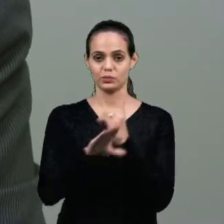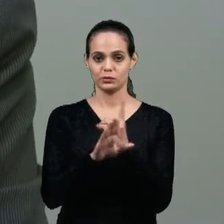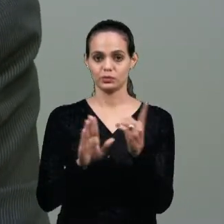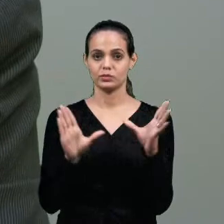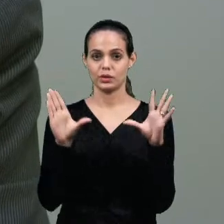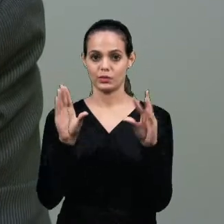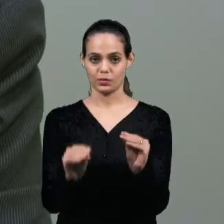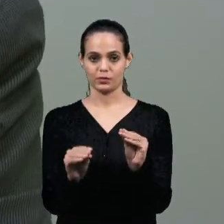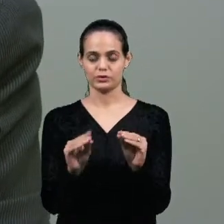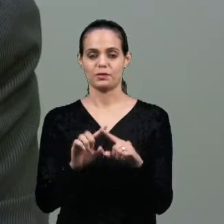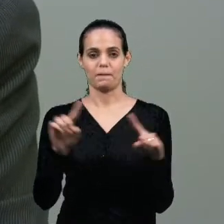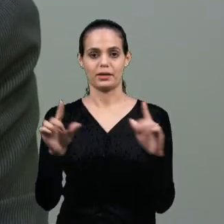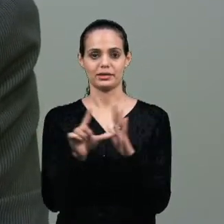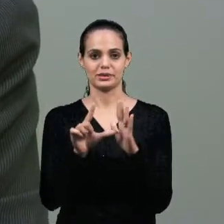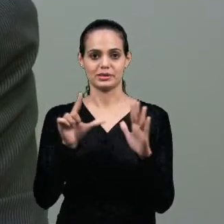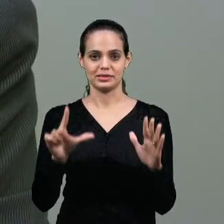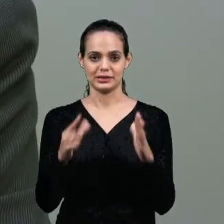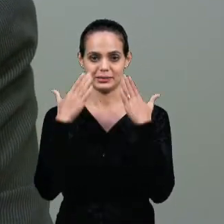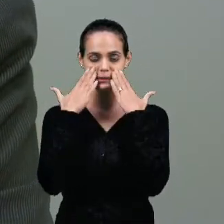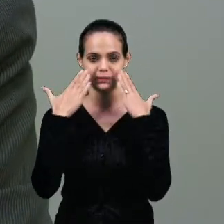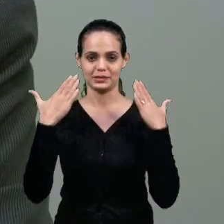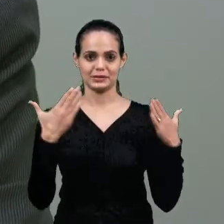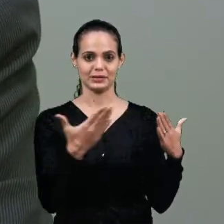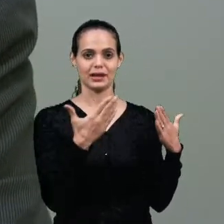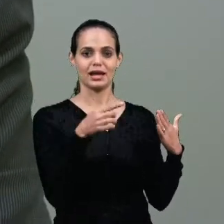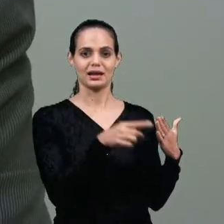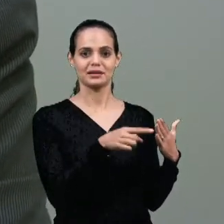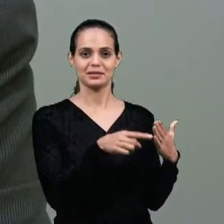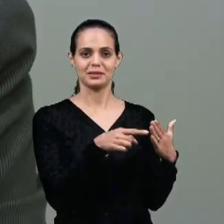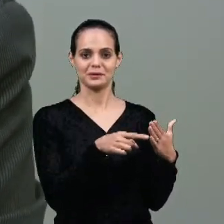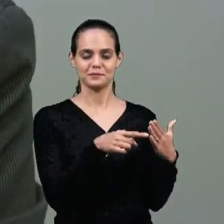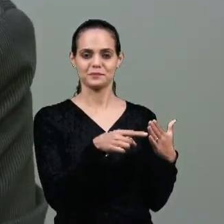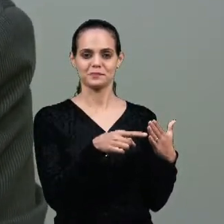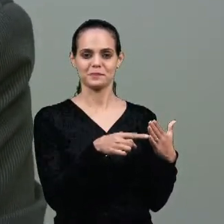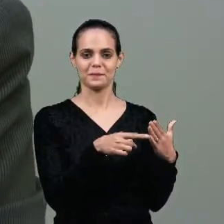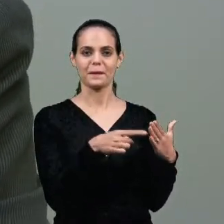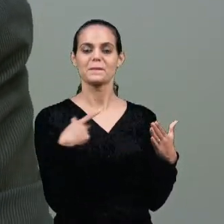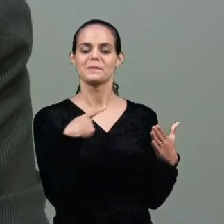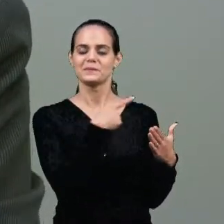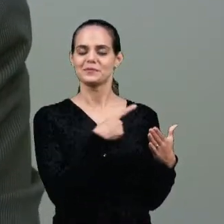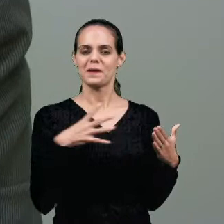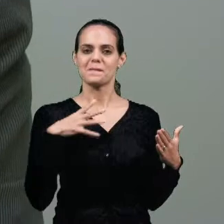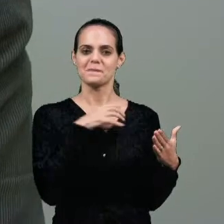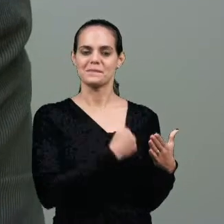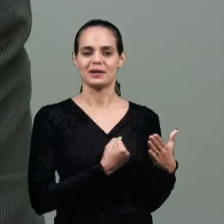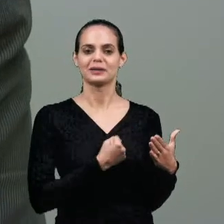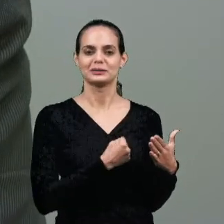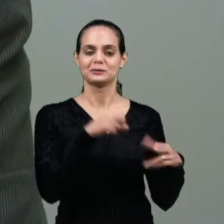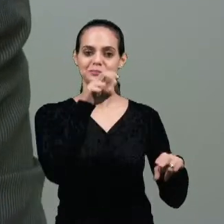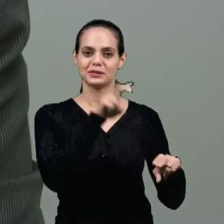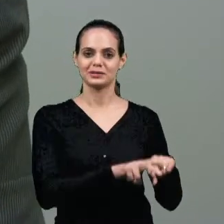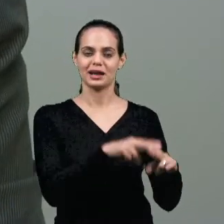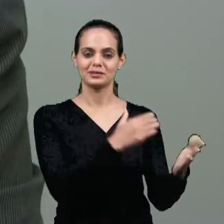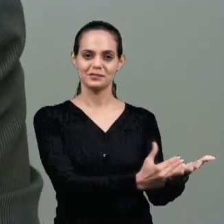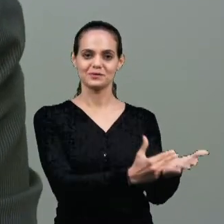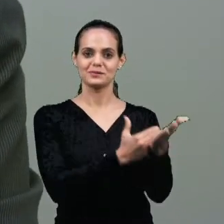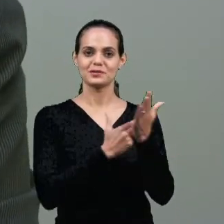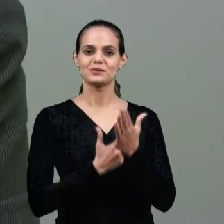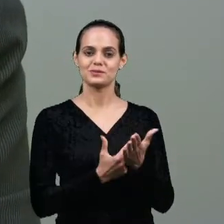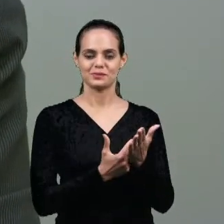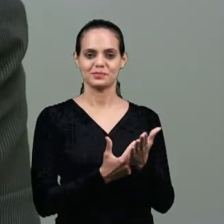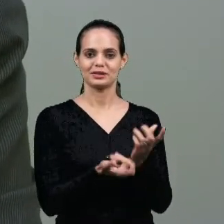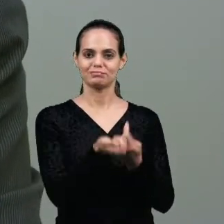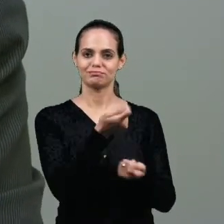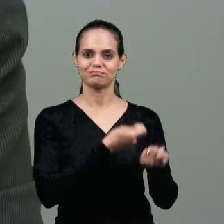antes, nós queremos apresentar primeiro aqui o nosso querido pastor que está sempre aqui na bancada, nos ajudando, né? É o nosso gestor aqui